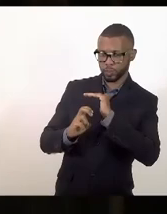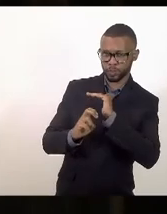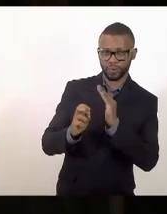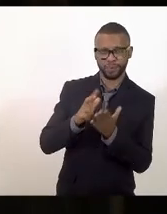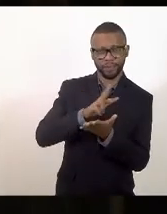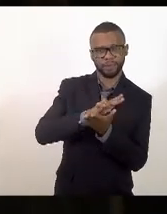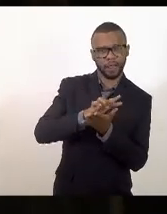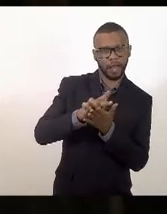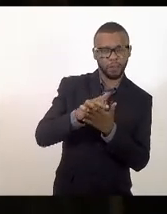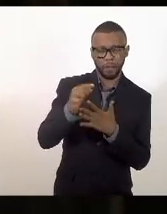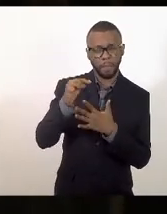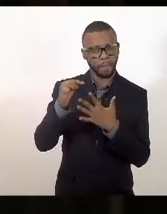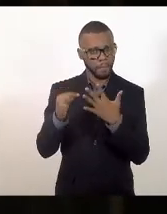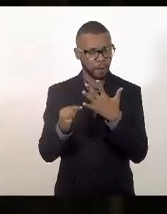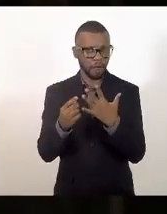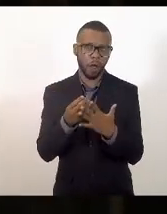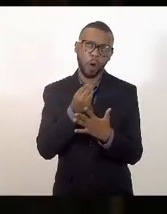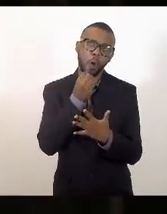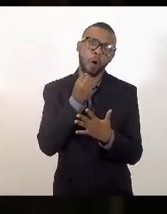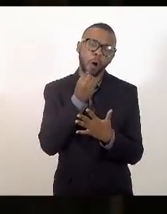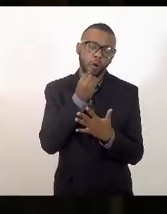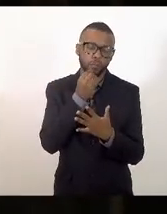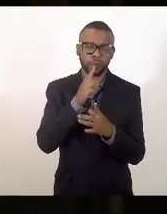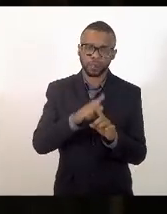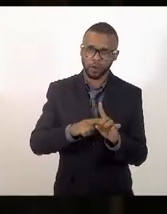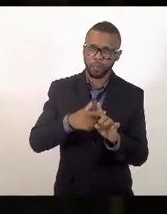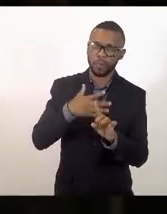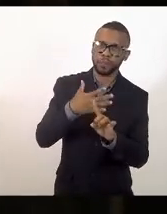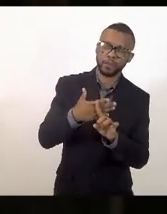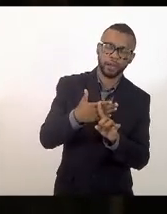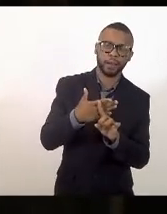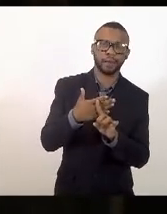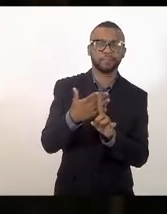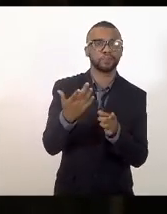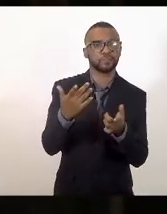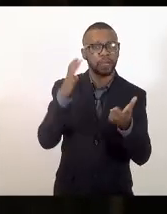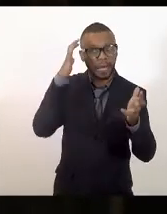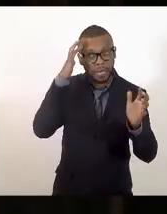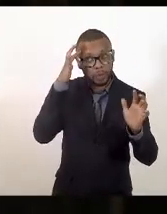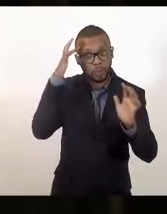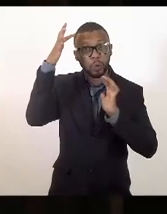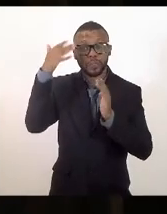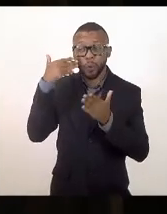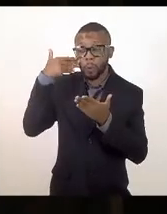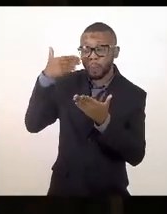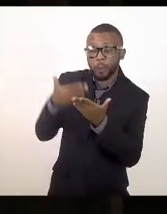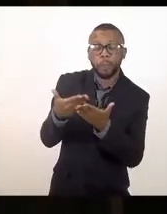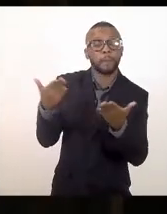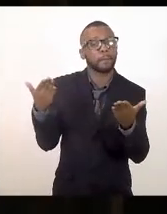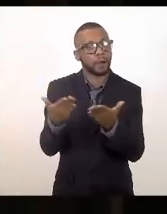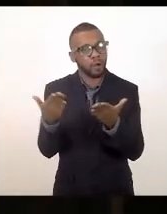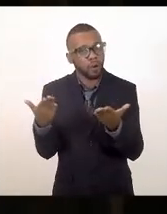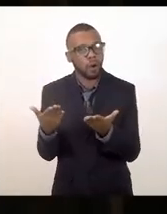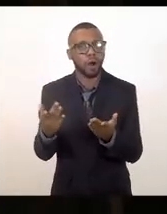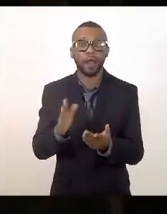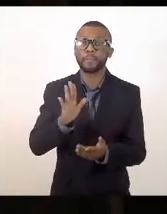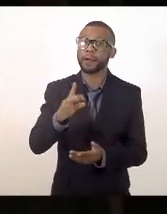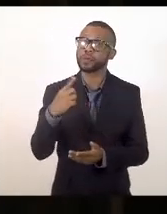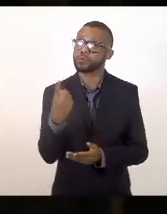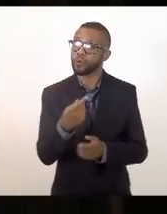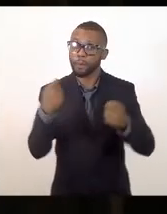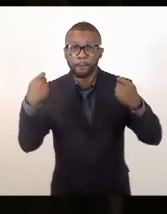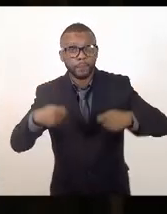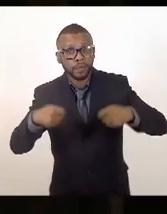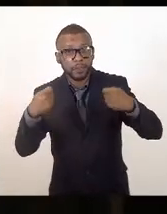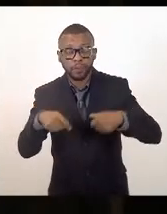problema é um problema sério. É óbvio que aumentar a tarifa talvez não seja a solução nesse momento, mas nós precisamos, com a Comissão de